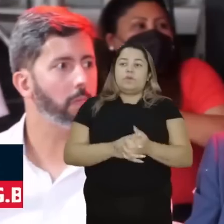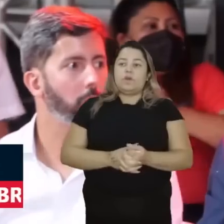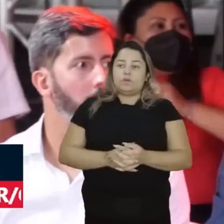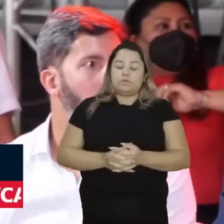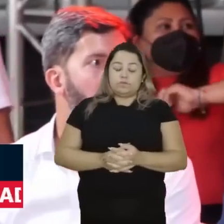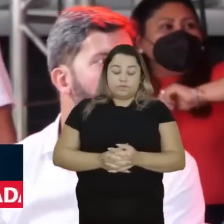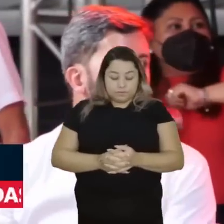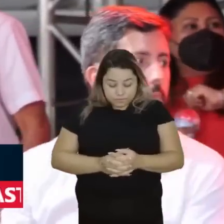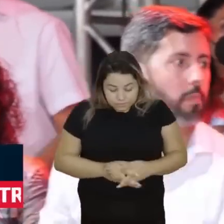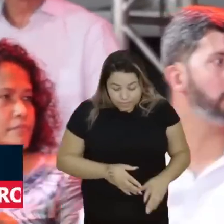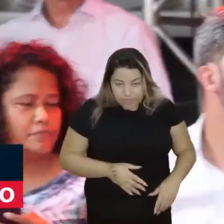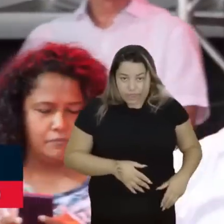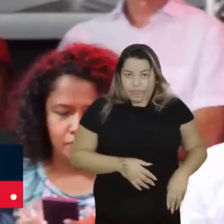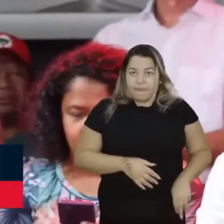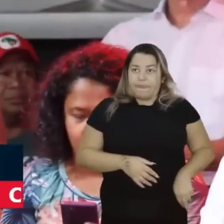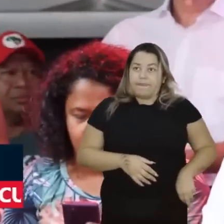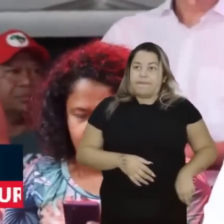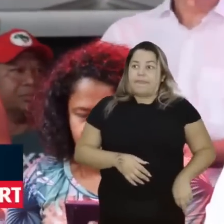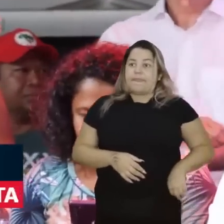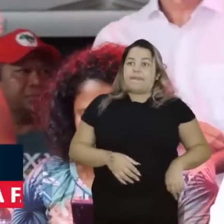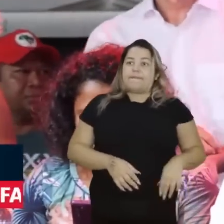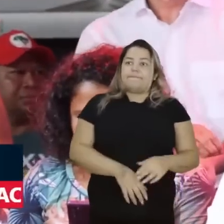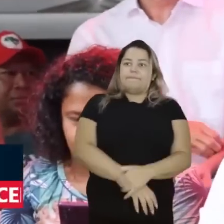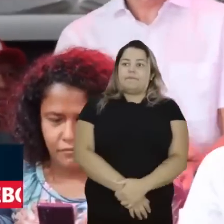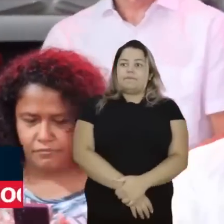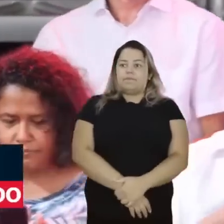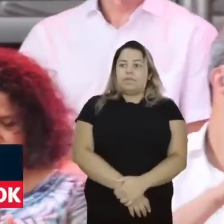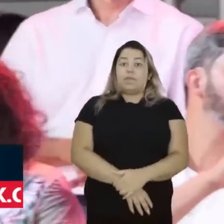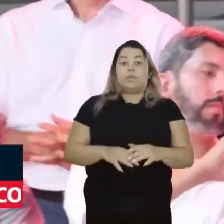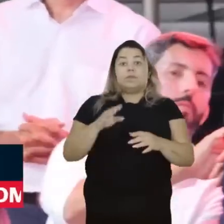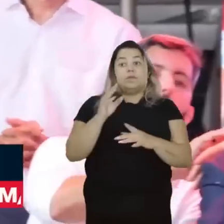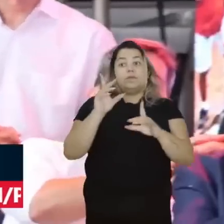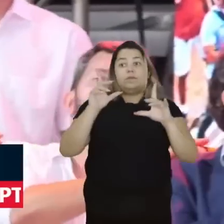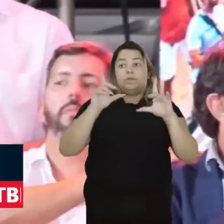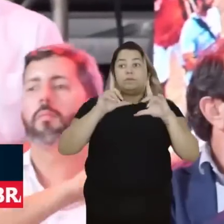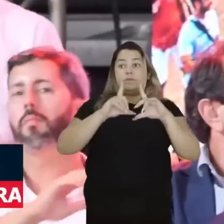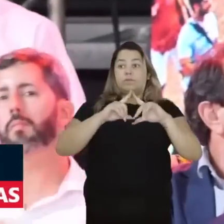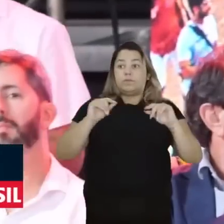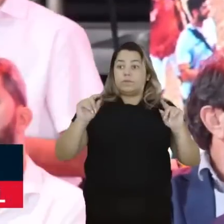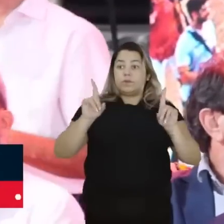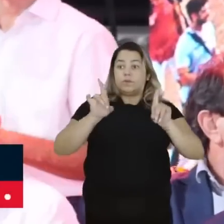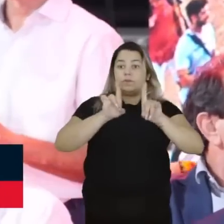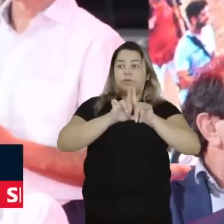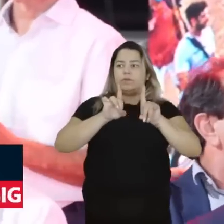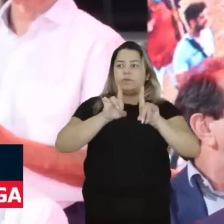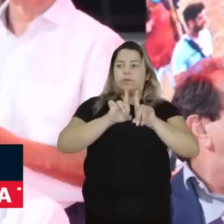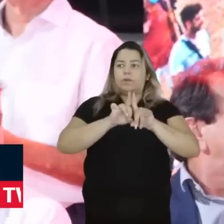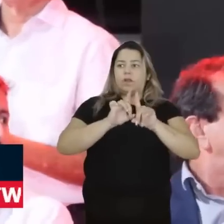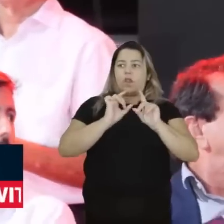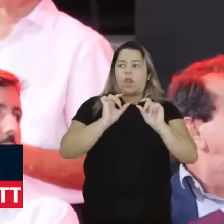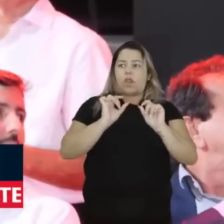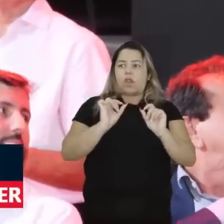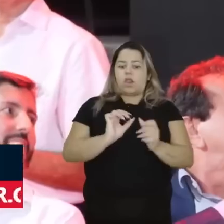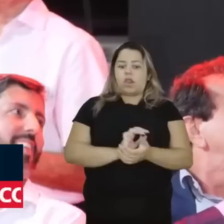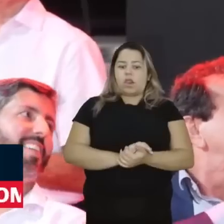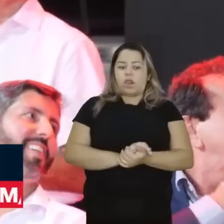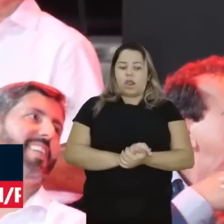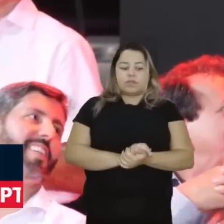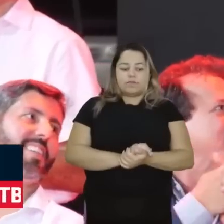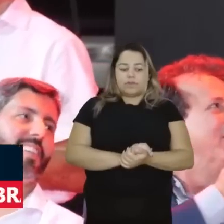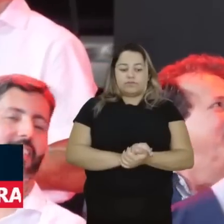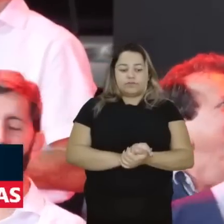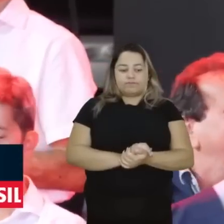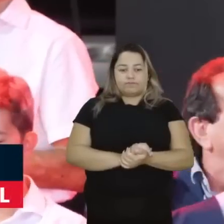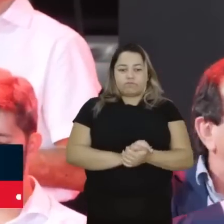Com a disposição de luta aqui em Brasília, que amedronta os poderosos daqui